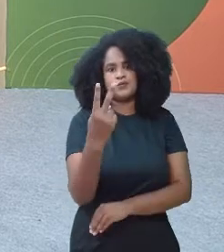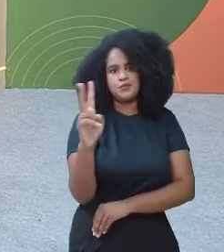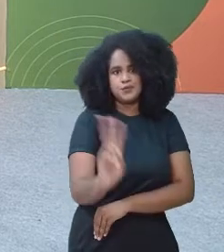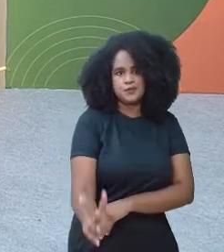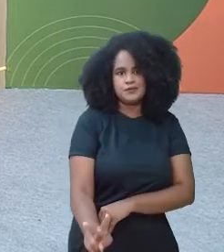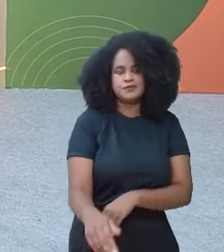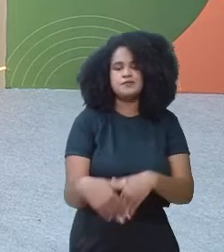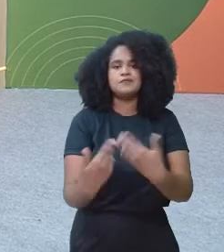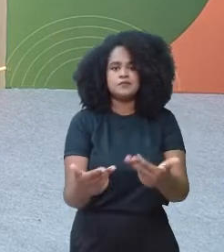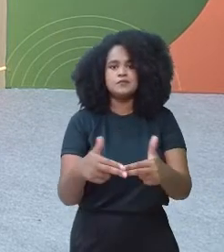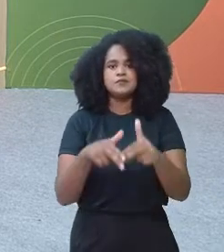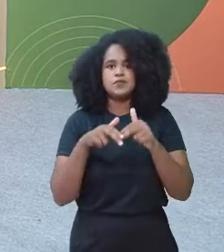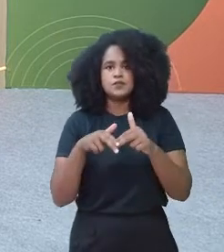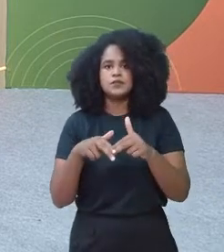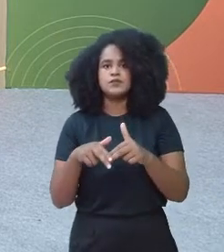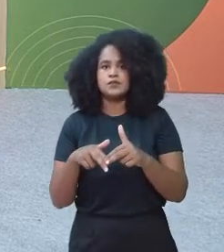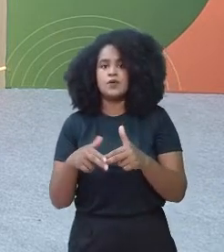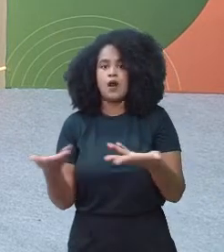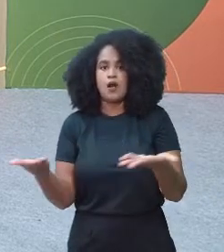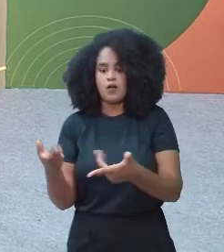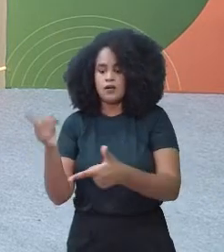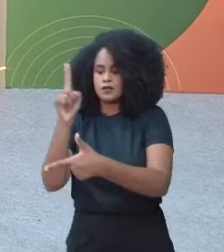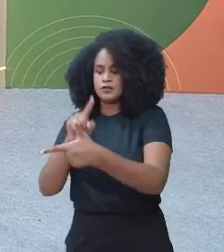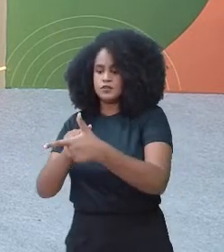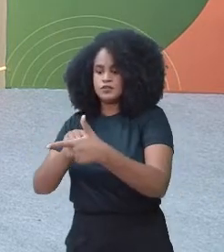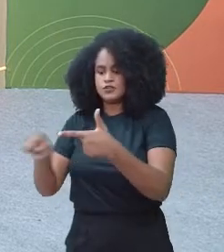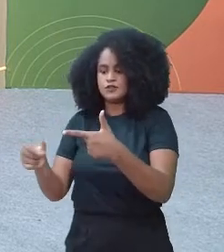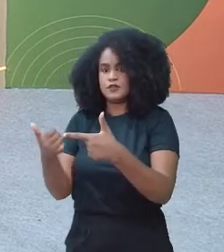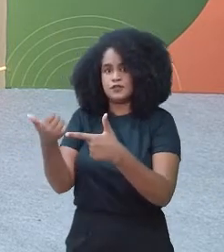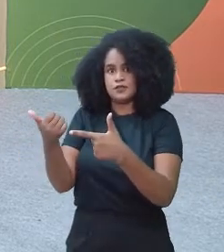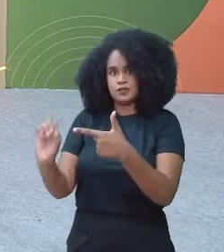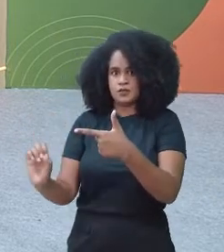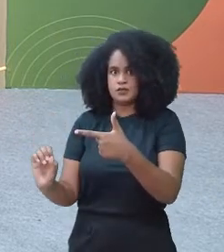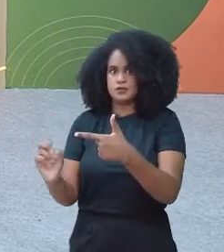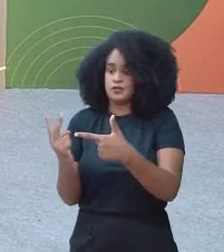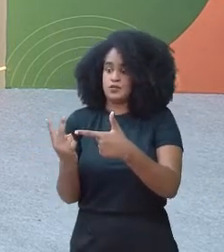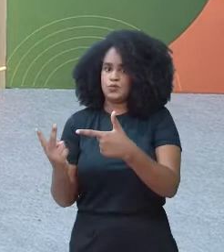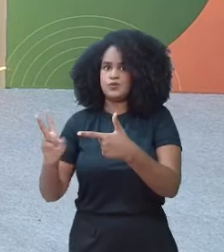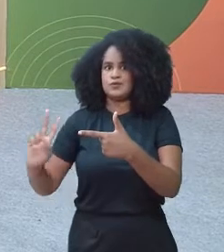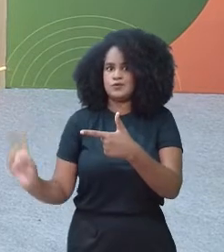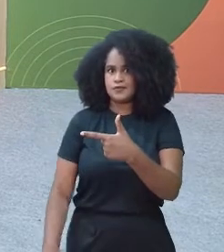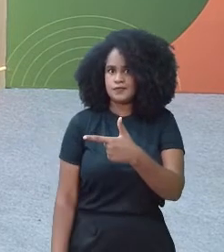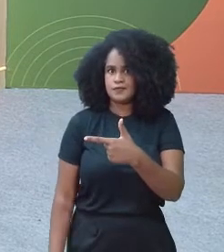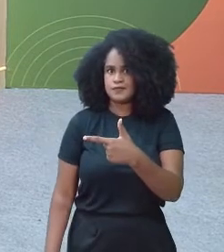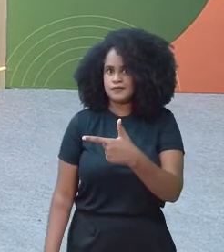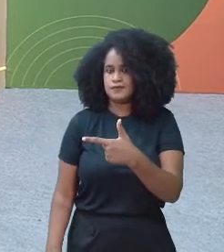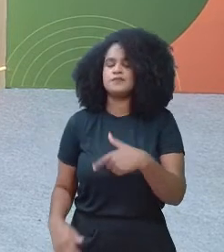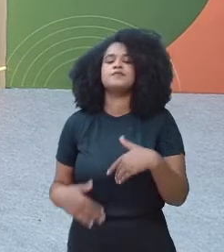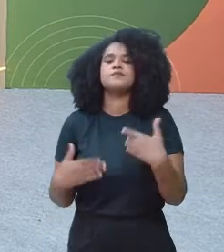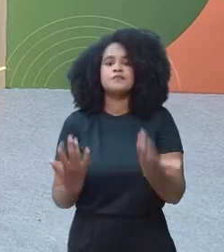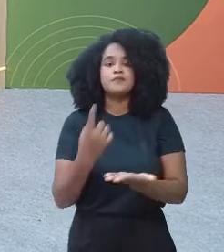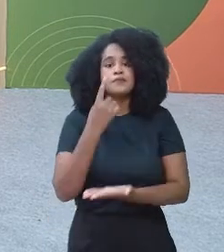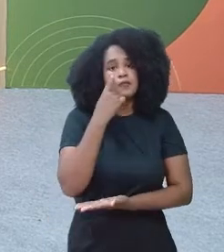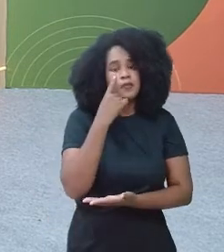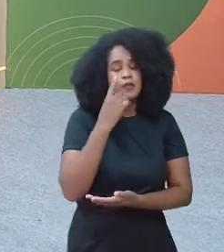gente vai fazer 2 divisões por 10. Percebe que aqui a gente já tem essa setinha ligando de uma